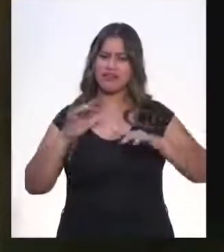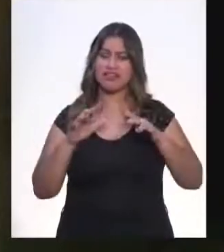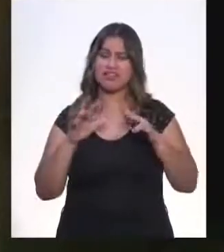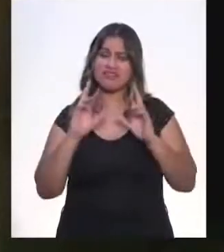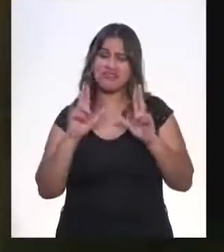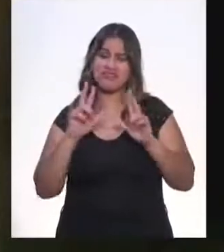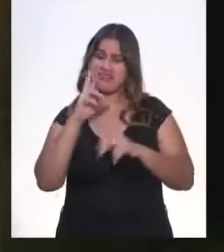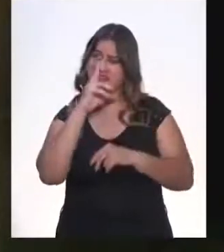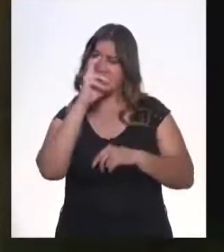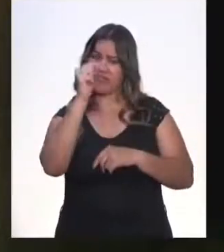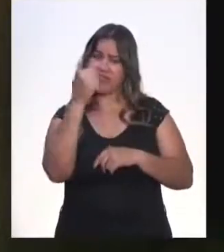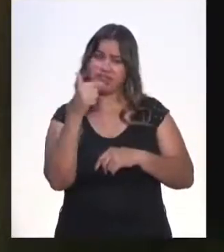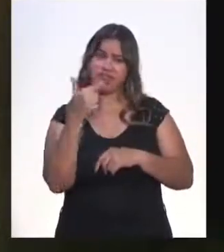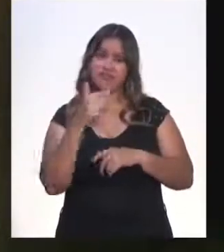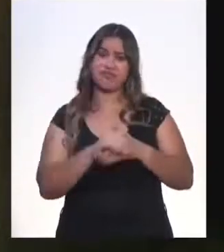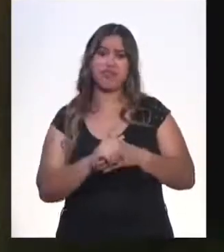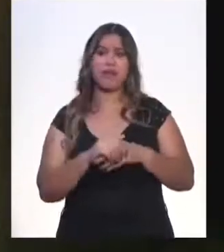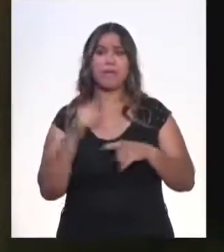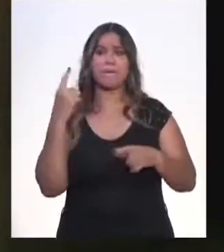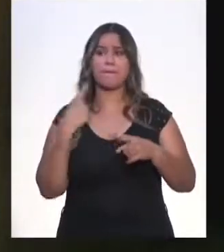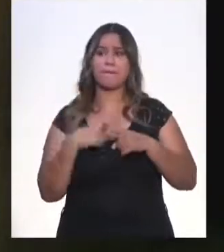diferença nenhuma na nossa vida, porque